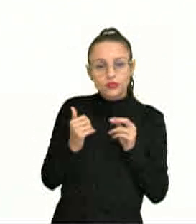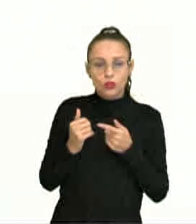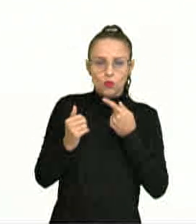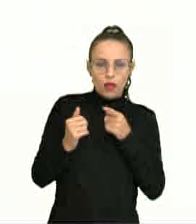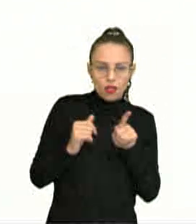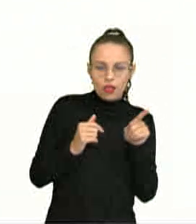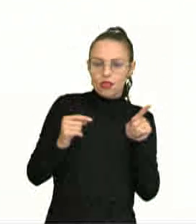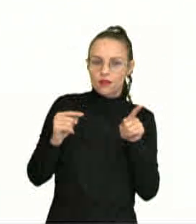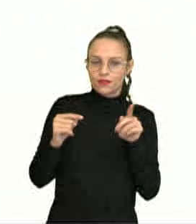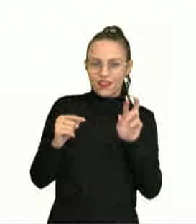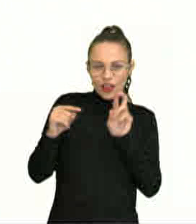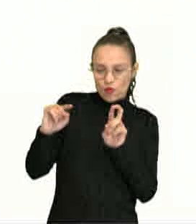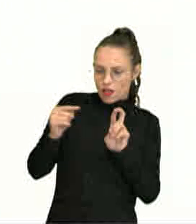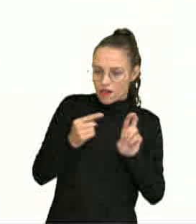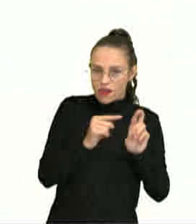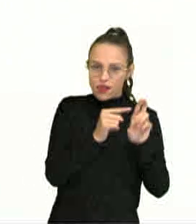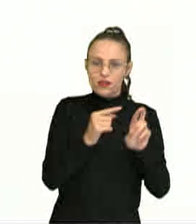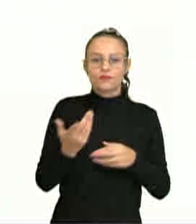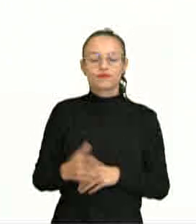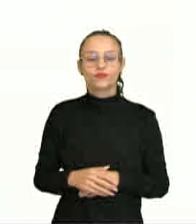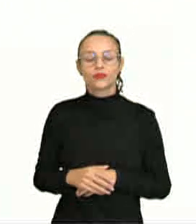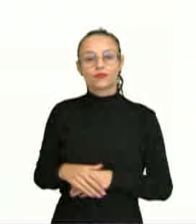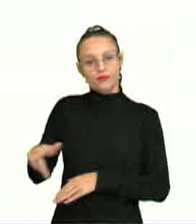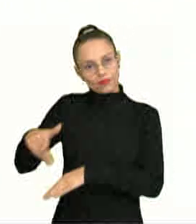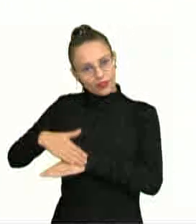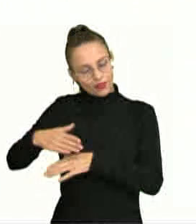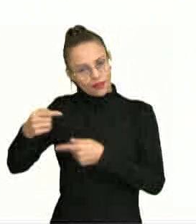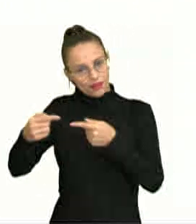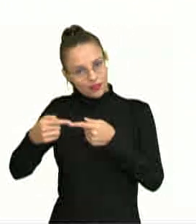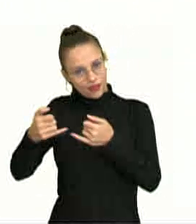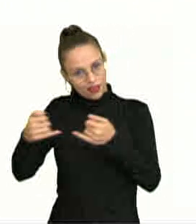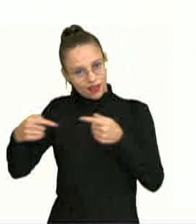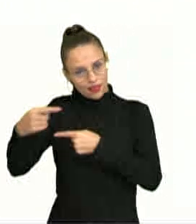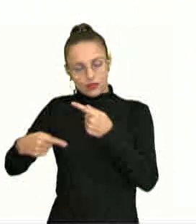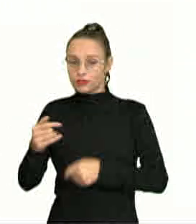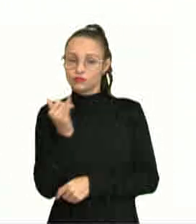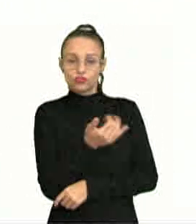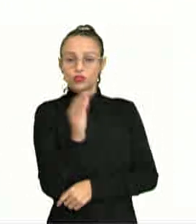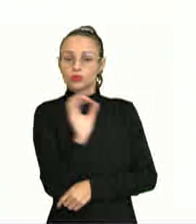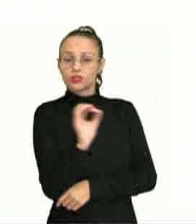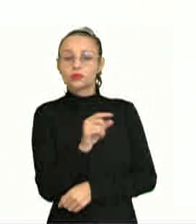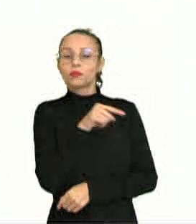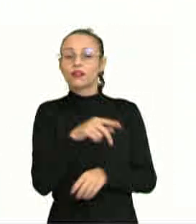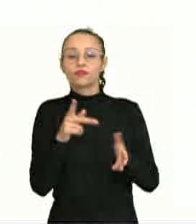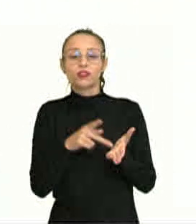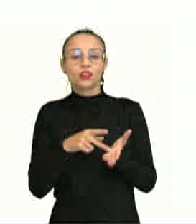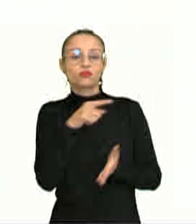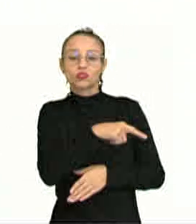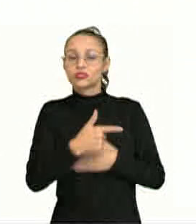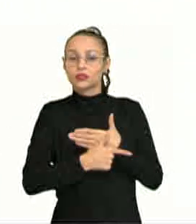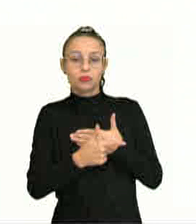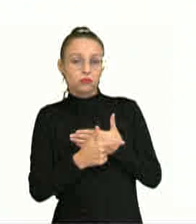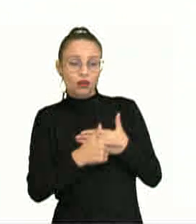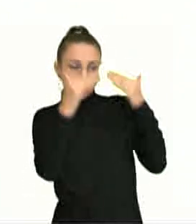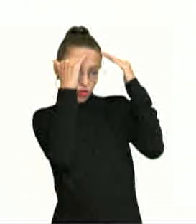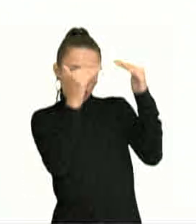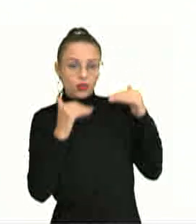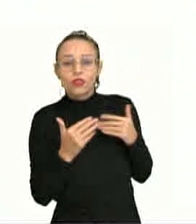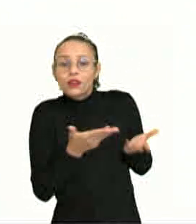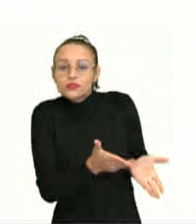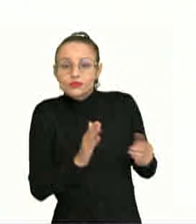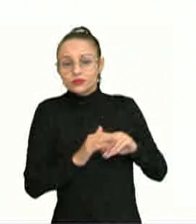mando. Isso é um argumento da agulha. Argumento da linha. Não digo isso, mas a verdade é que você faz um papel